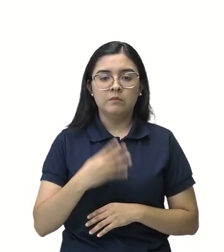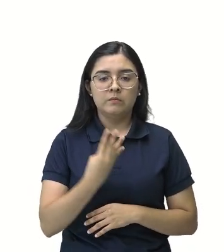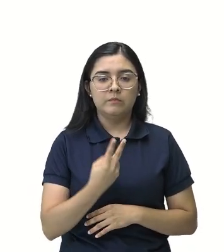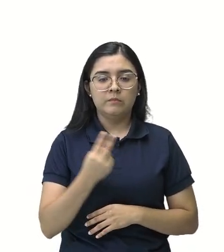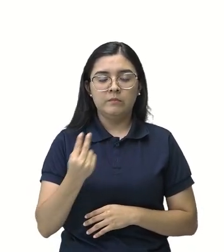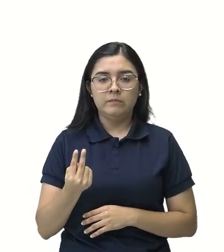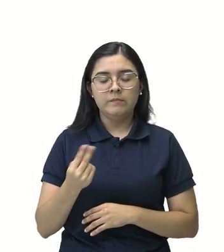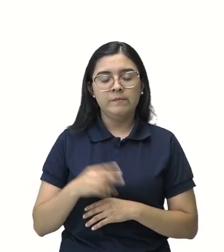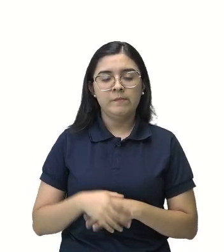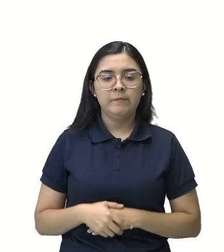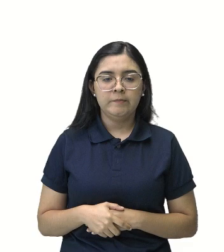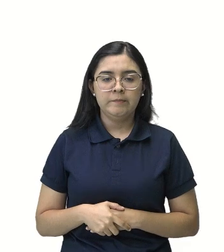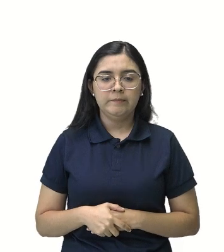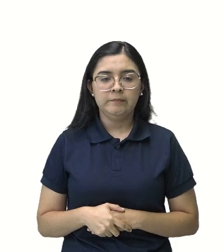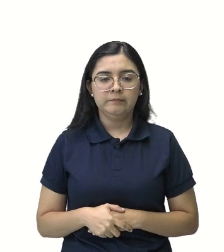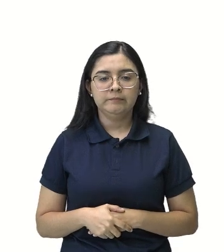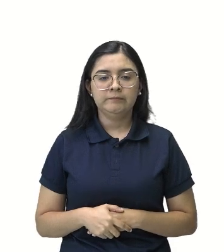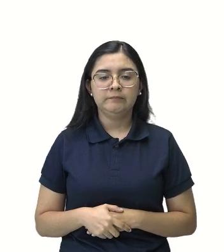42.